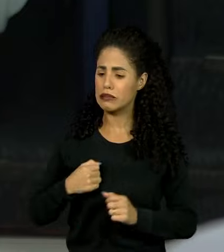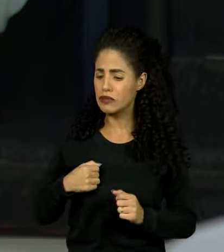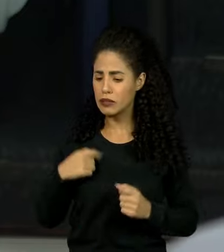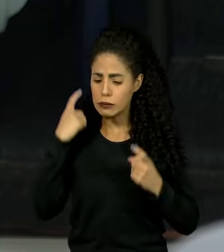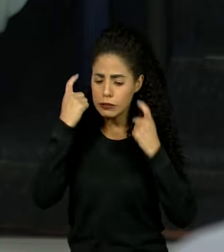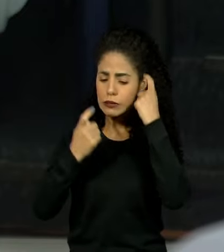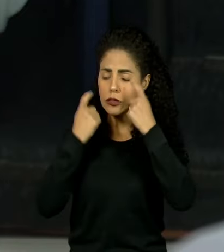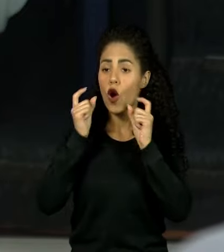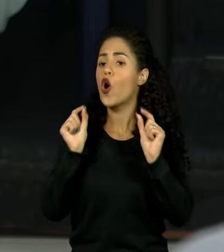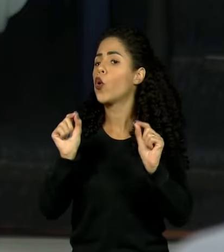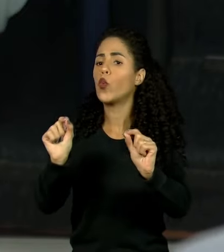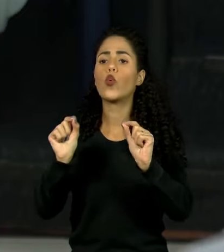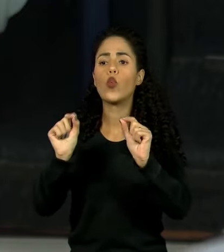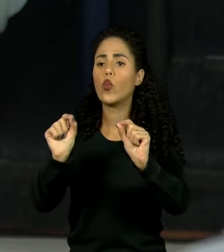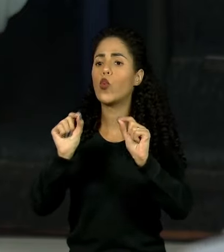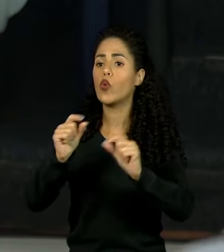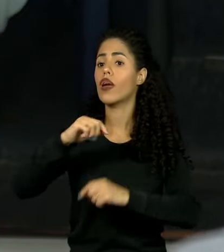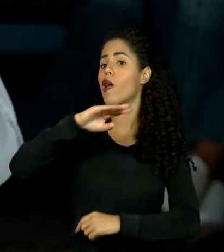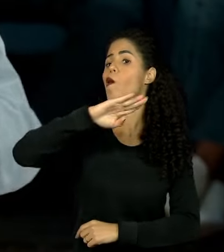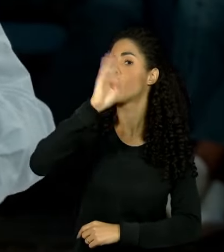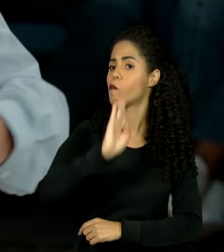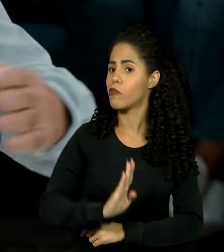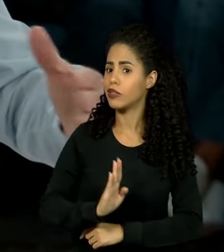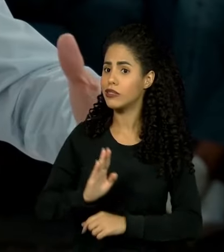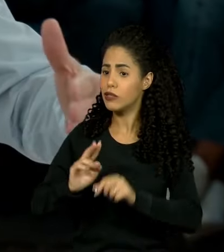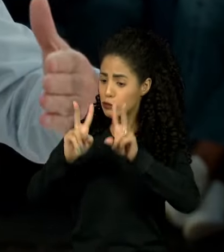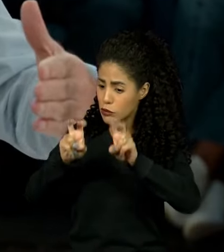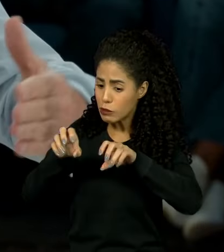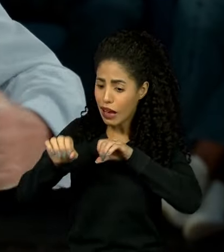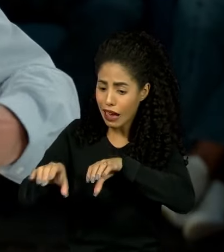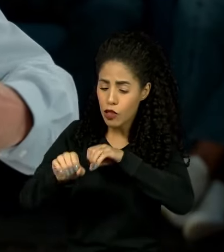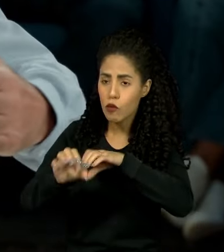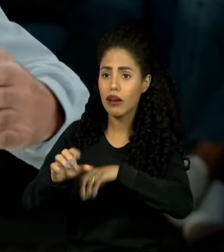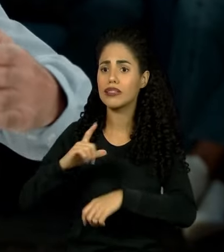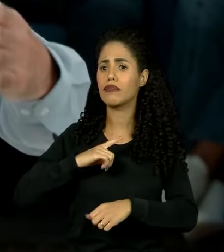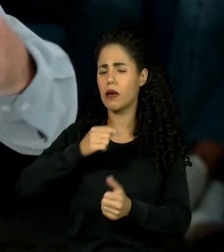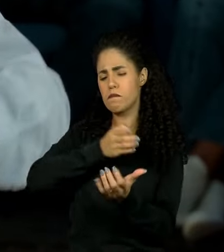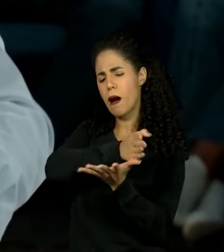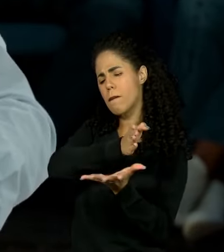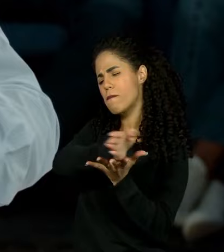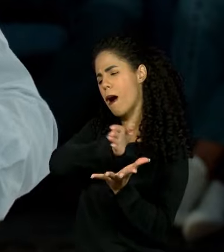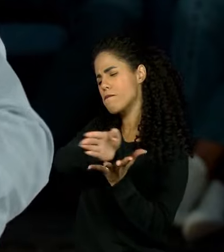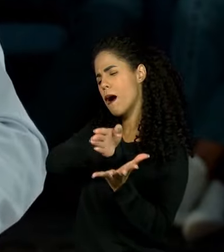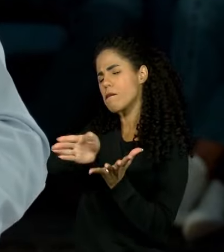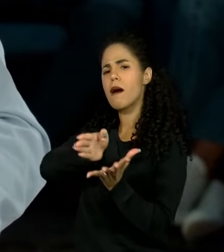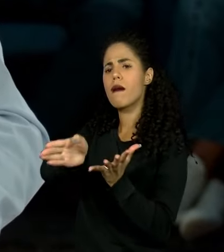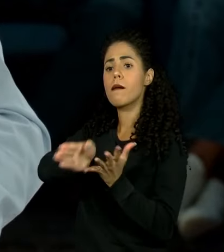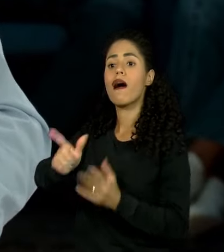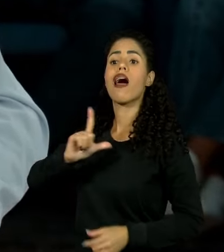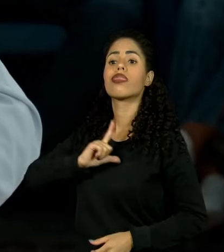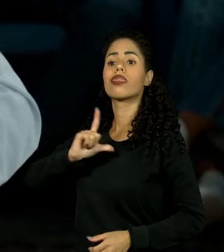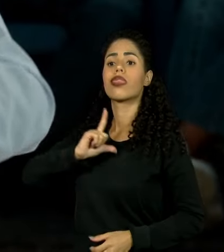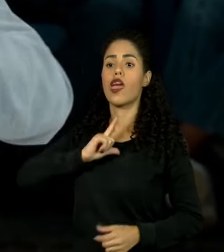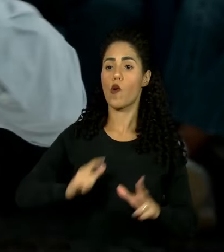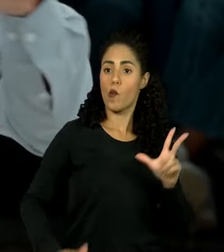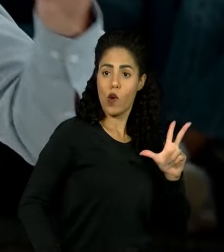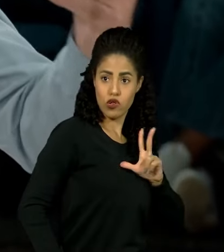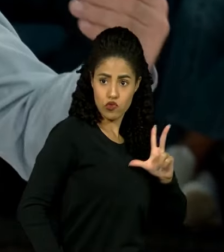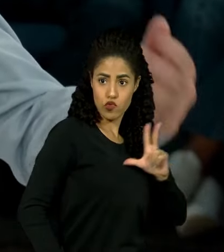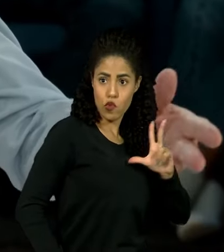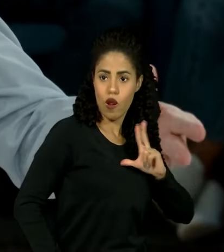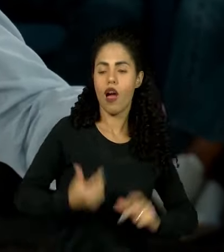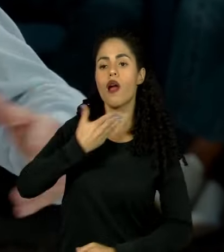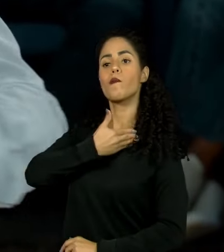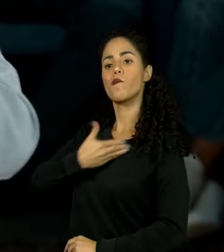também é porque o o Brasil em educação ele tem lacunas absurdas entre o ensino particular e e a